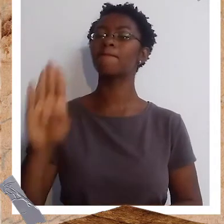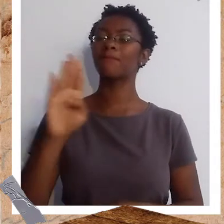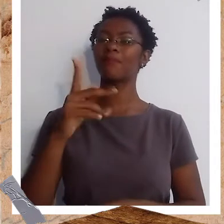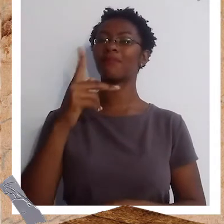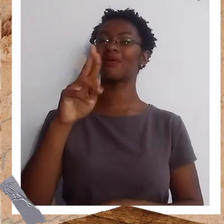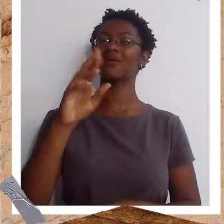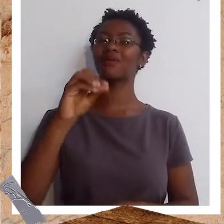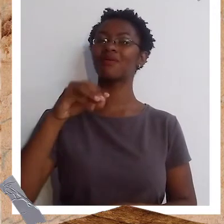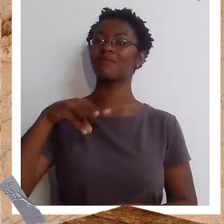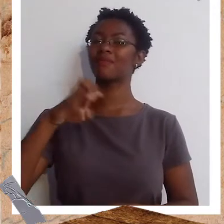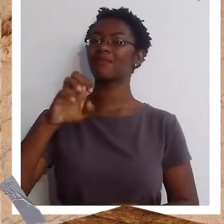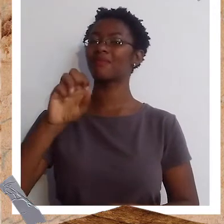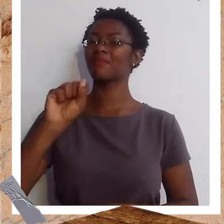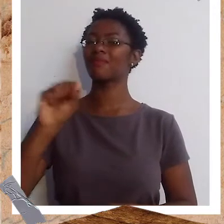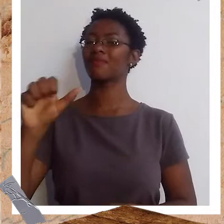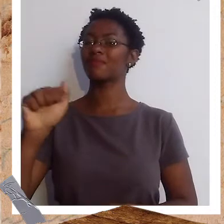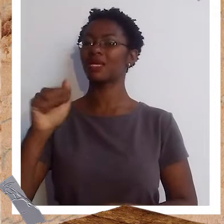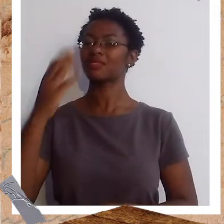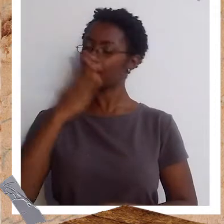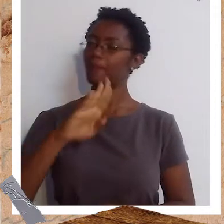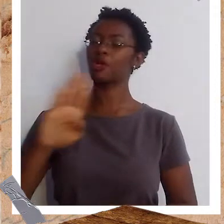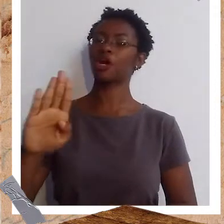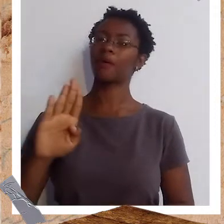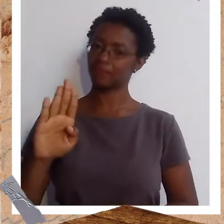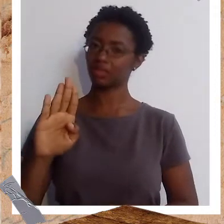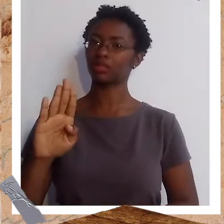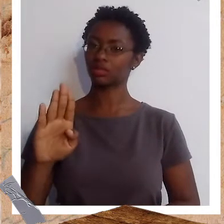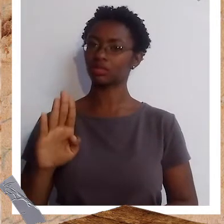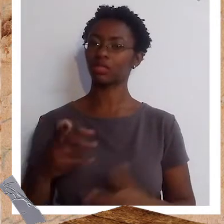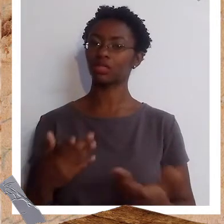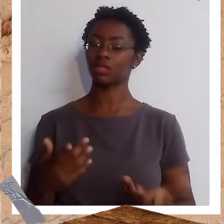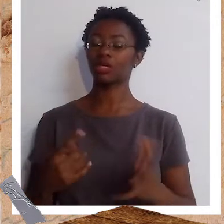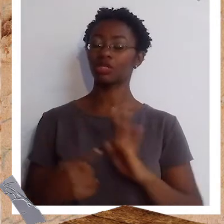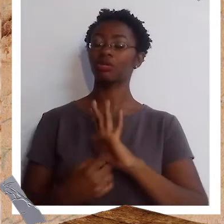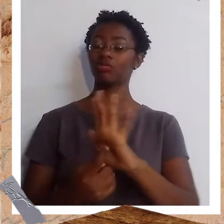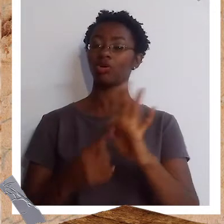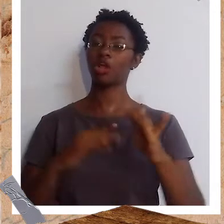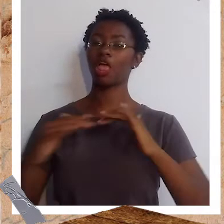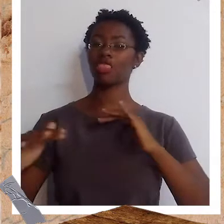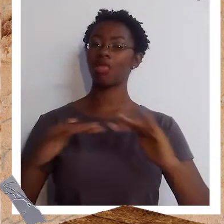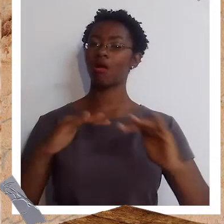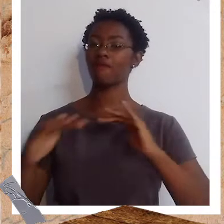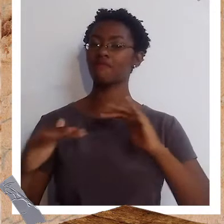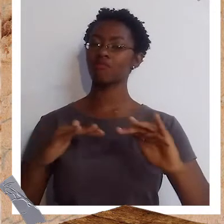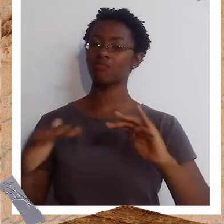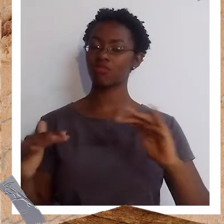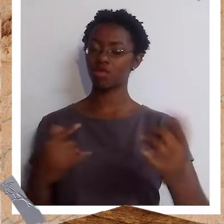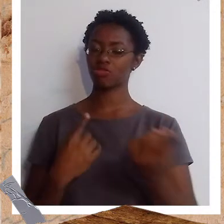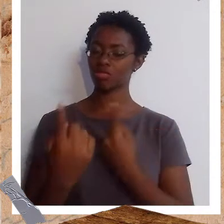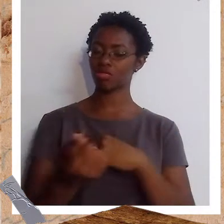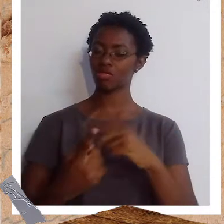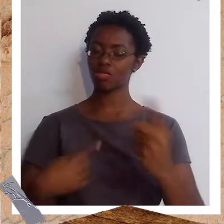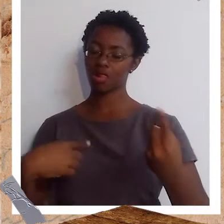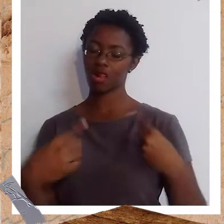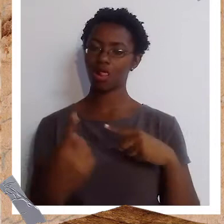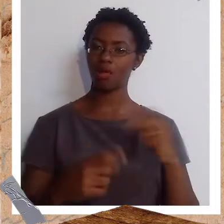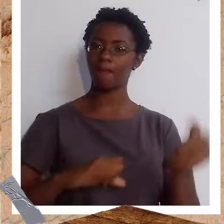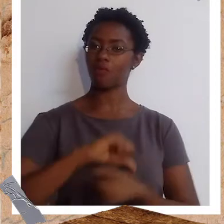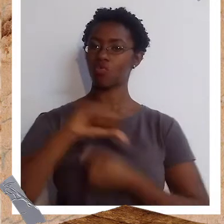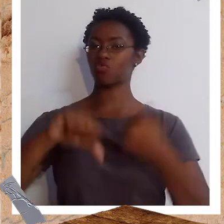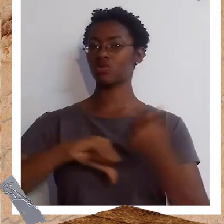de protagonismo, mas que gera esse deslocamento, e quando vocês trouxeram